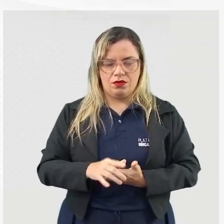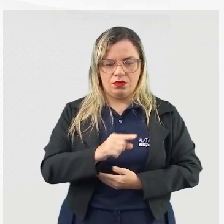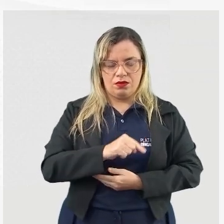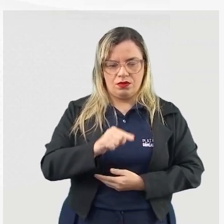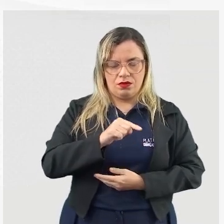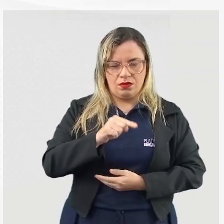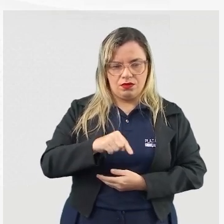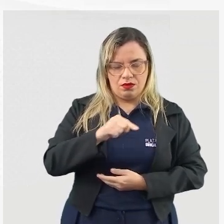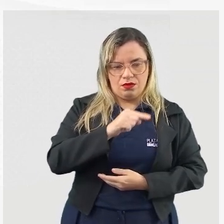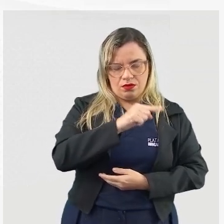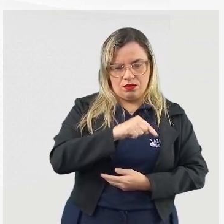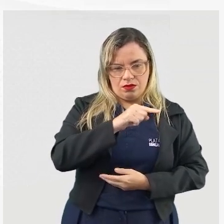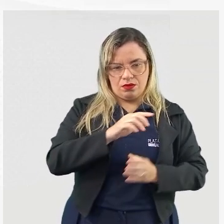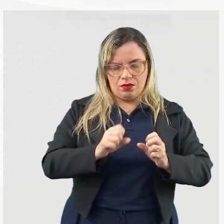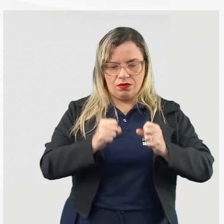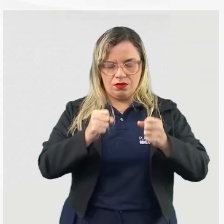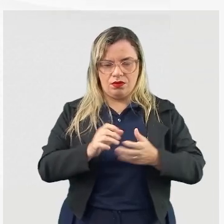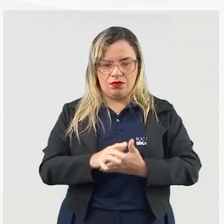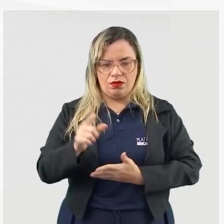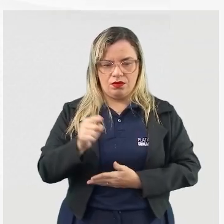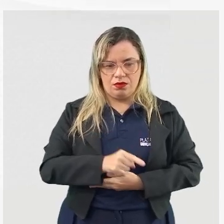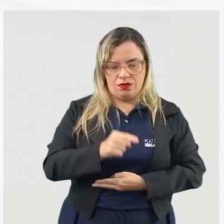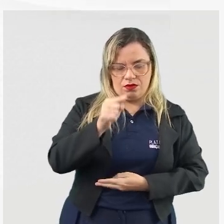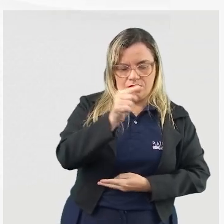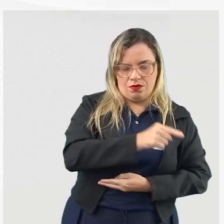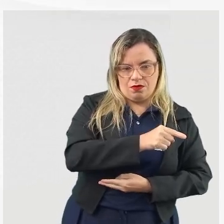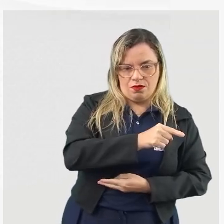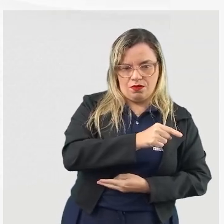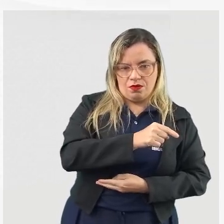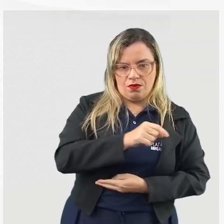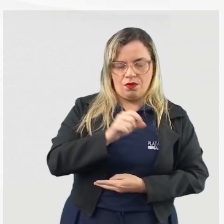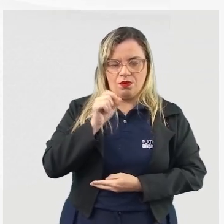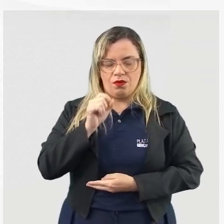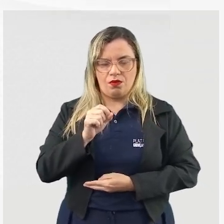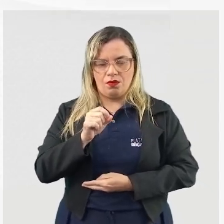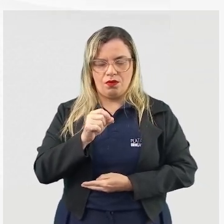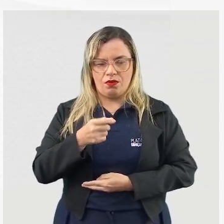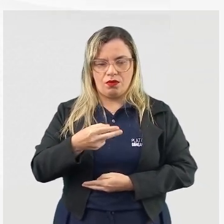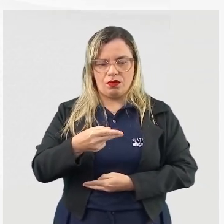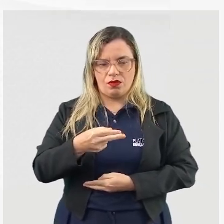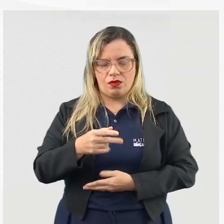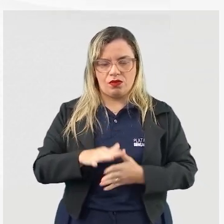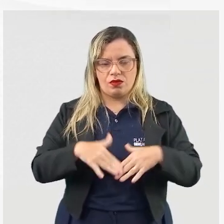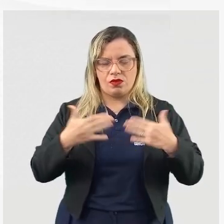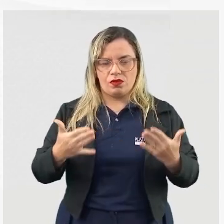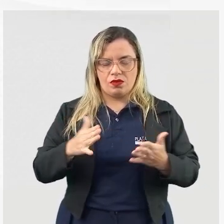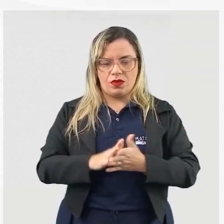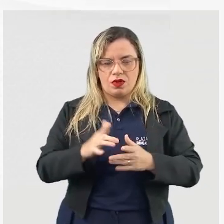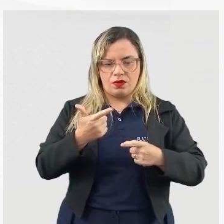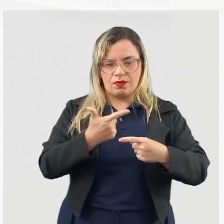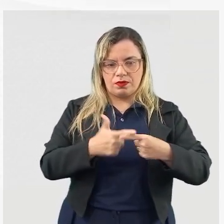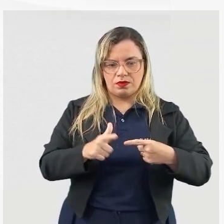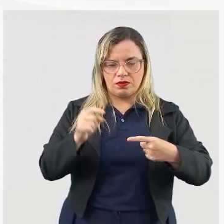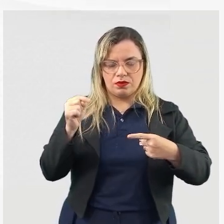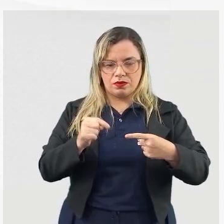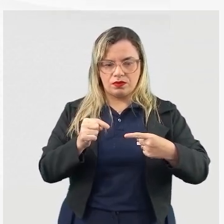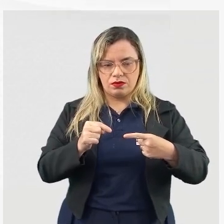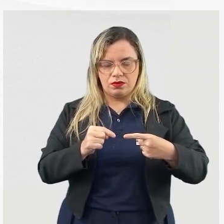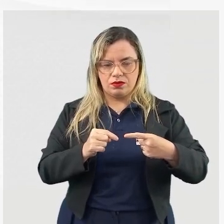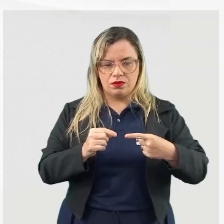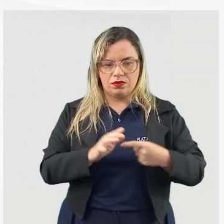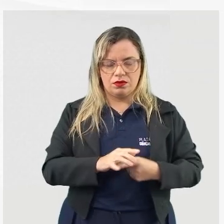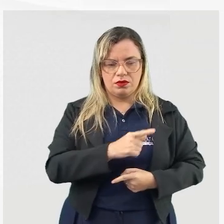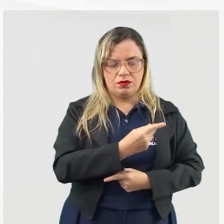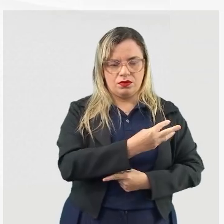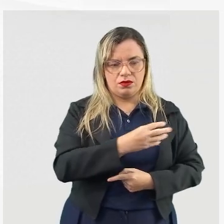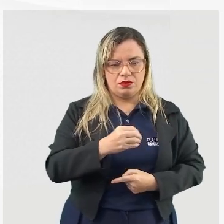tem zeros, a gente pode cortar. É legal, ó. Corta 2 zeros. Esse cortar zero é uma divisão, turma. Você está dividindo 1.300